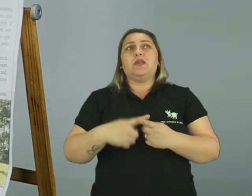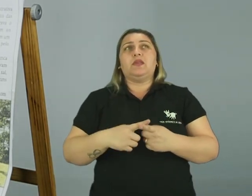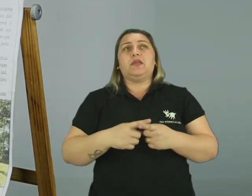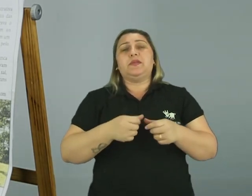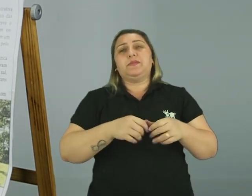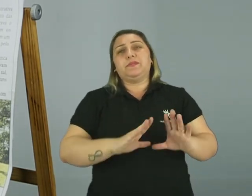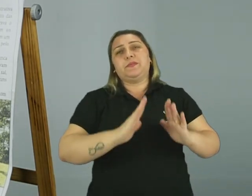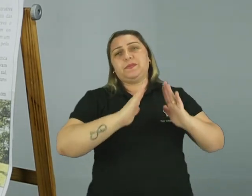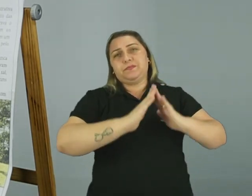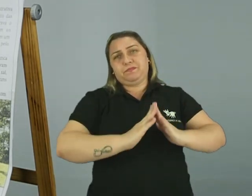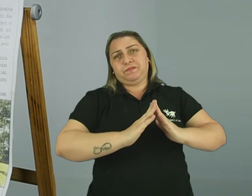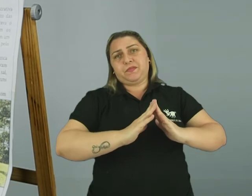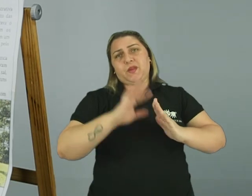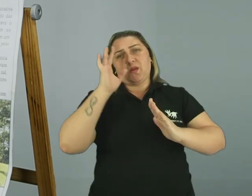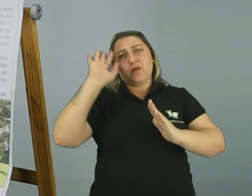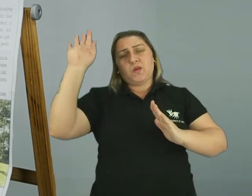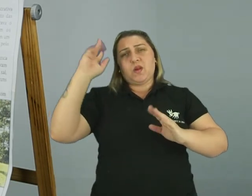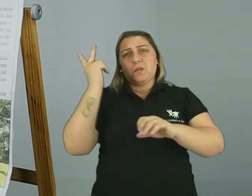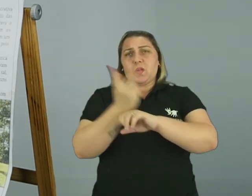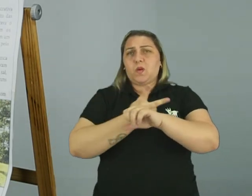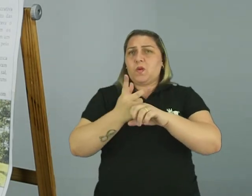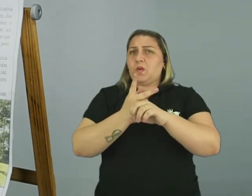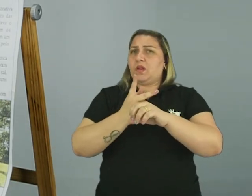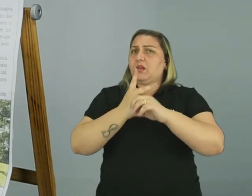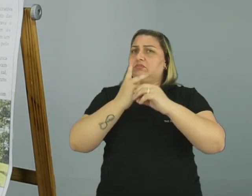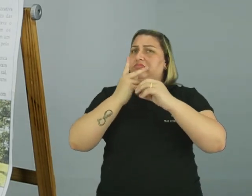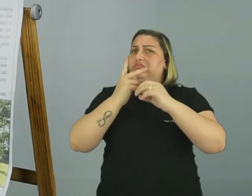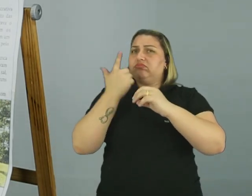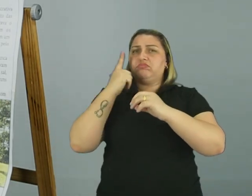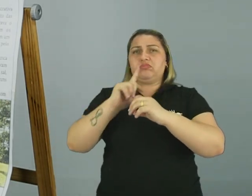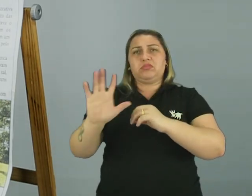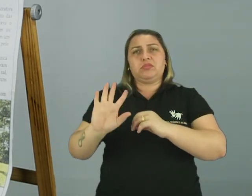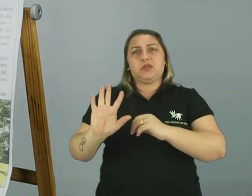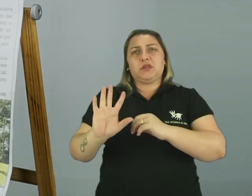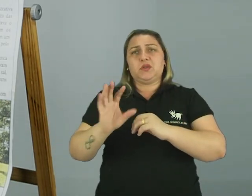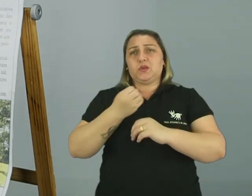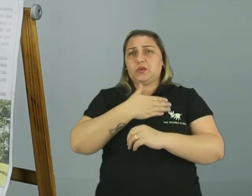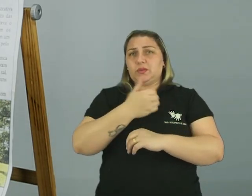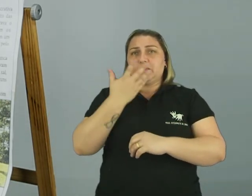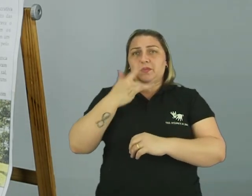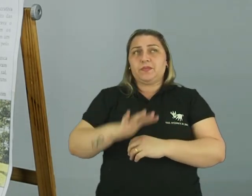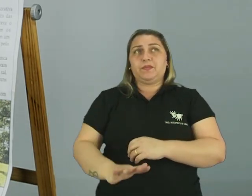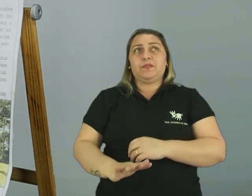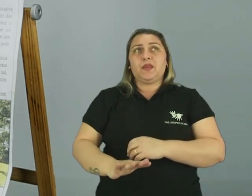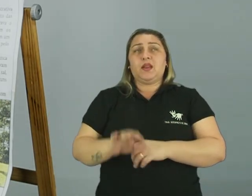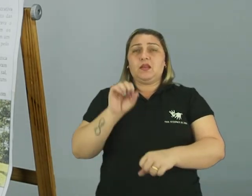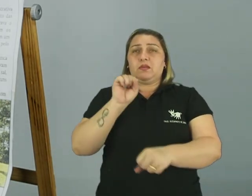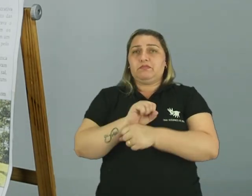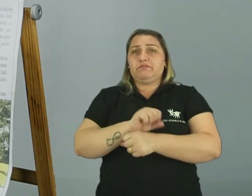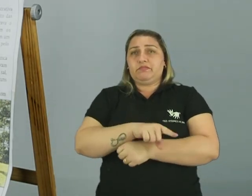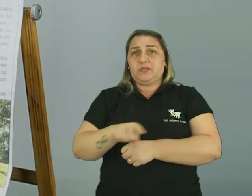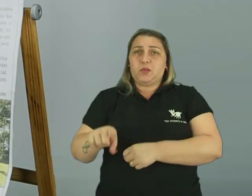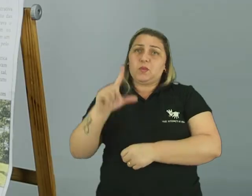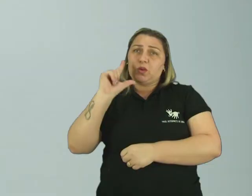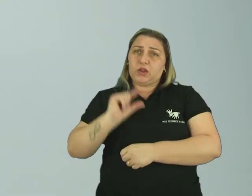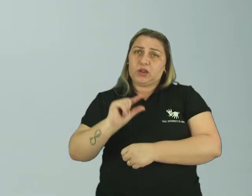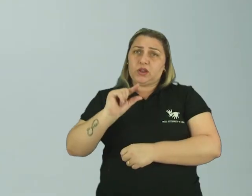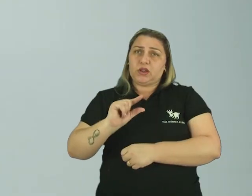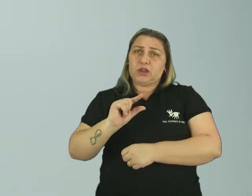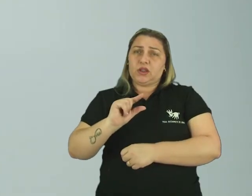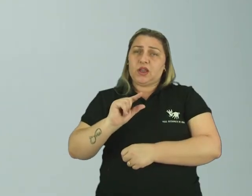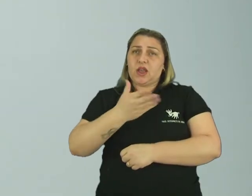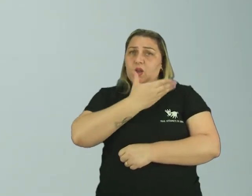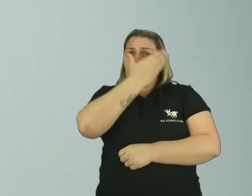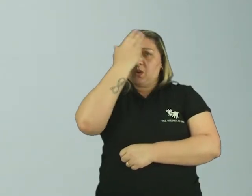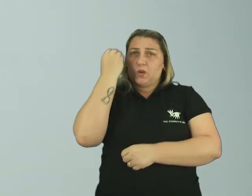ali. Então o sonho que eles vieram buscar estava indo por águas abaixo. Tudo bem, crianças? Nós vamos parar por aqui um pouquinho.